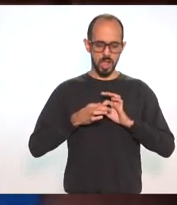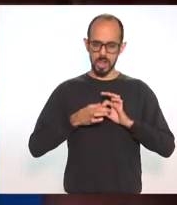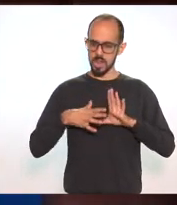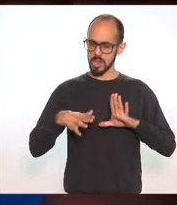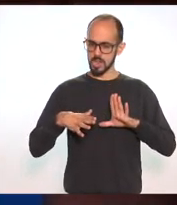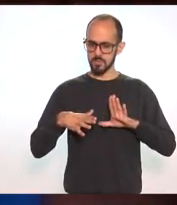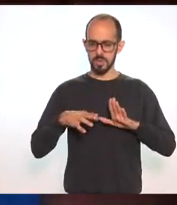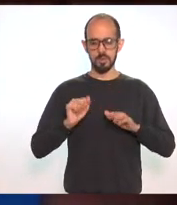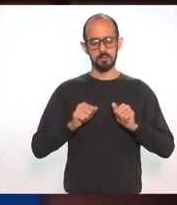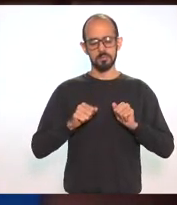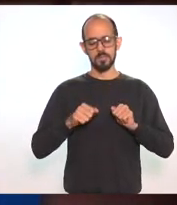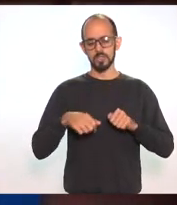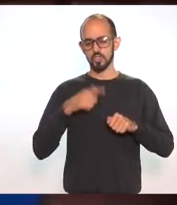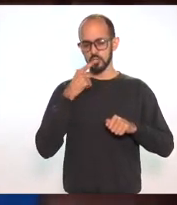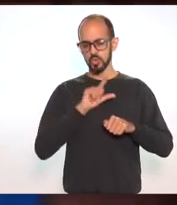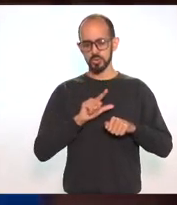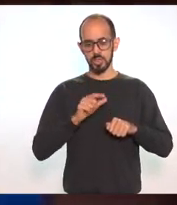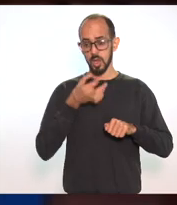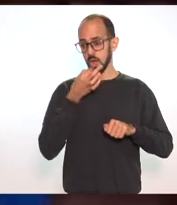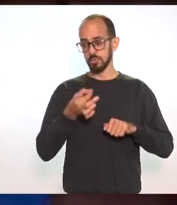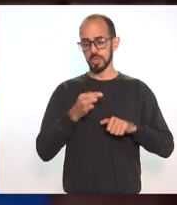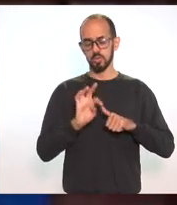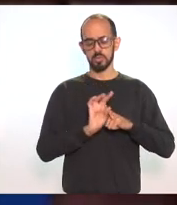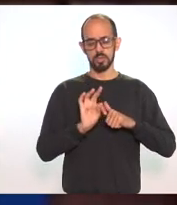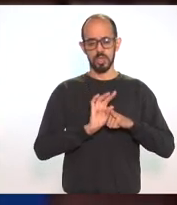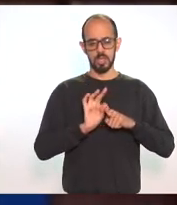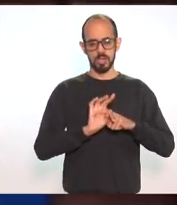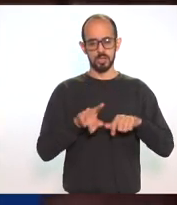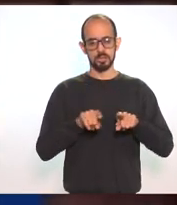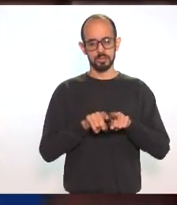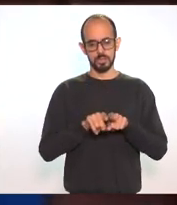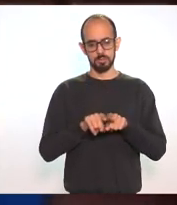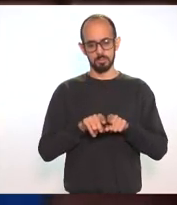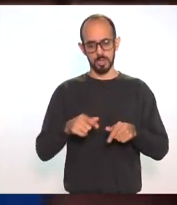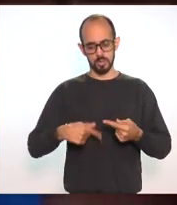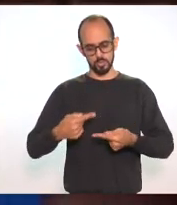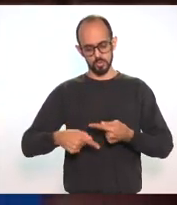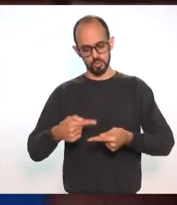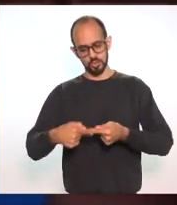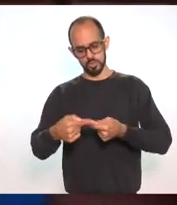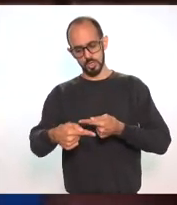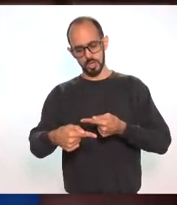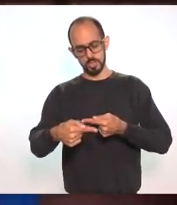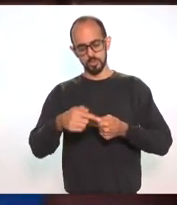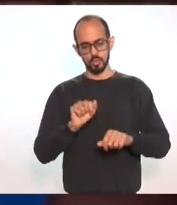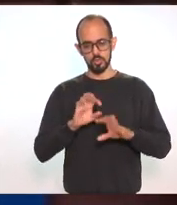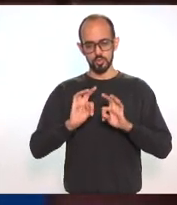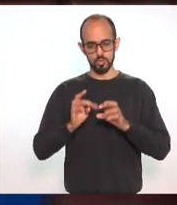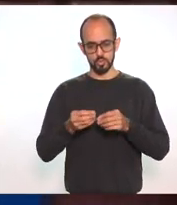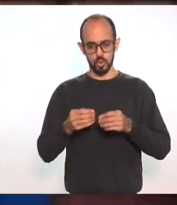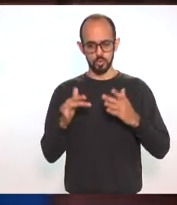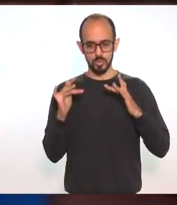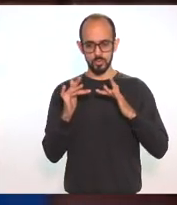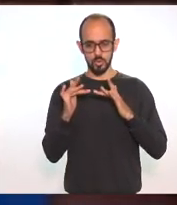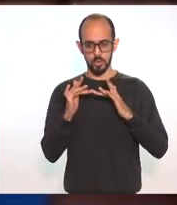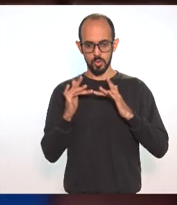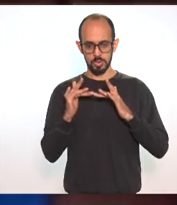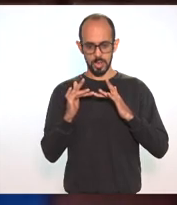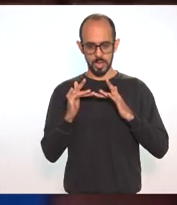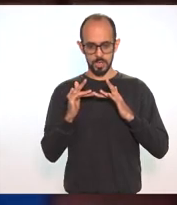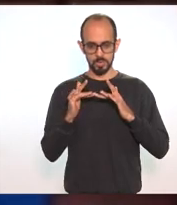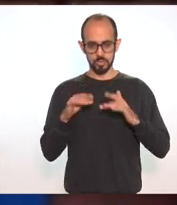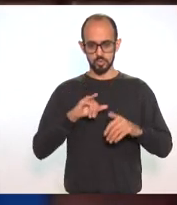notas técnicas, para dialogarmos e também com os herdeiros e herdeiras diretos e espirituais de